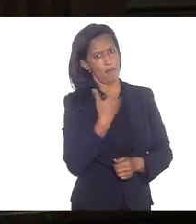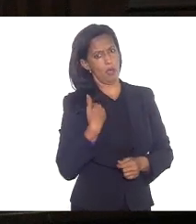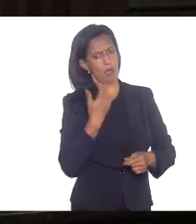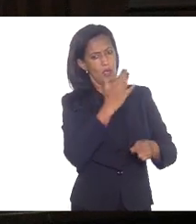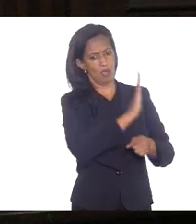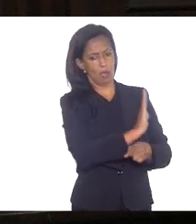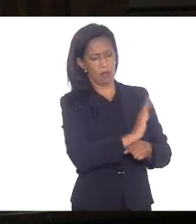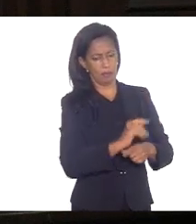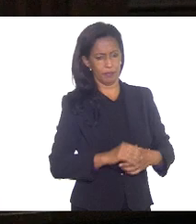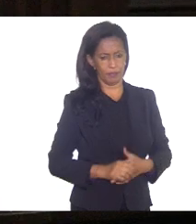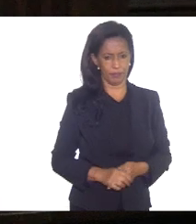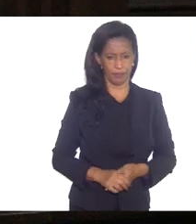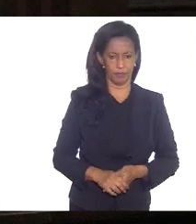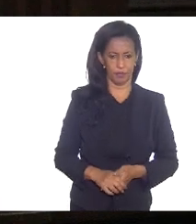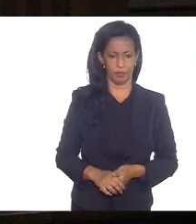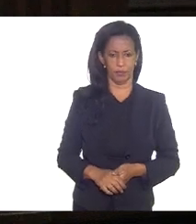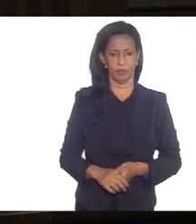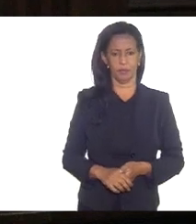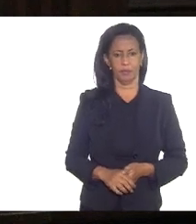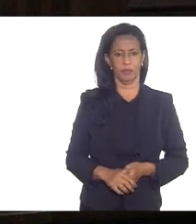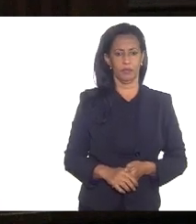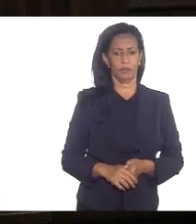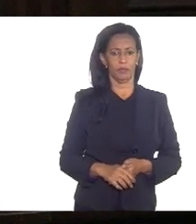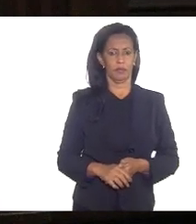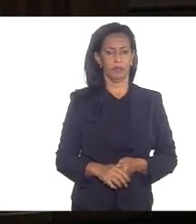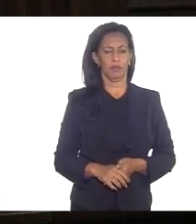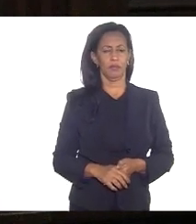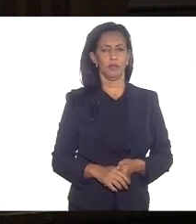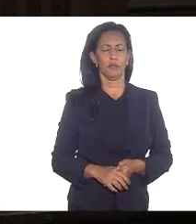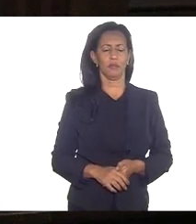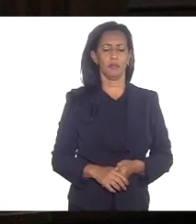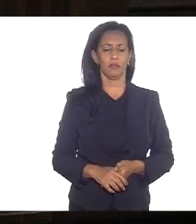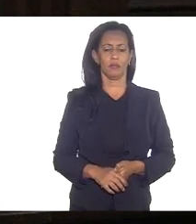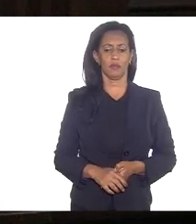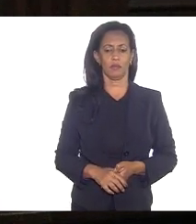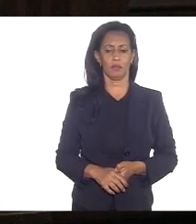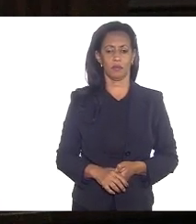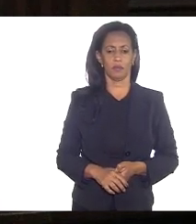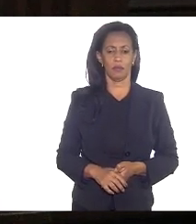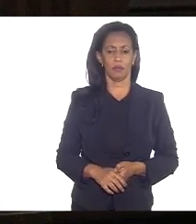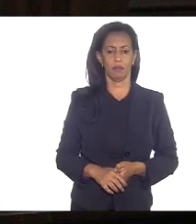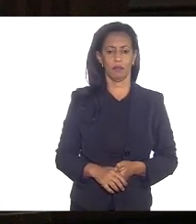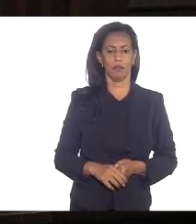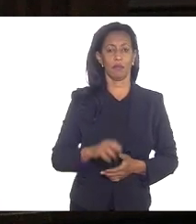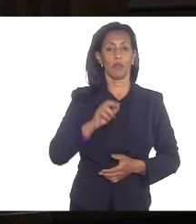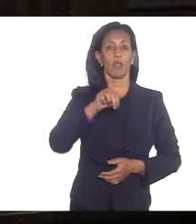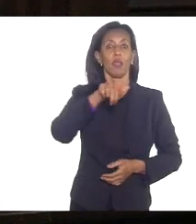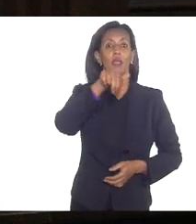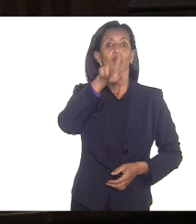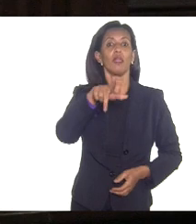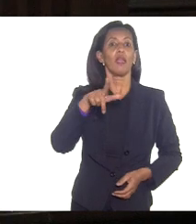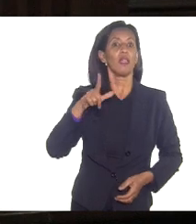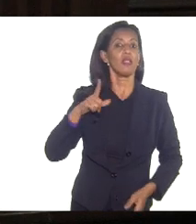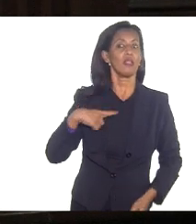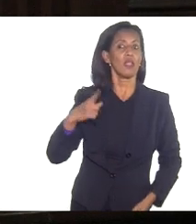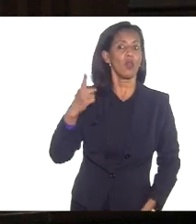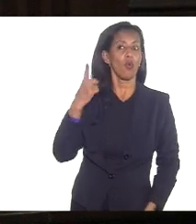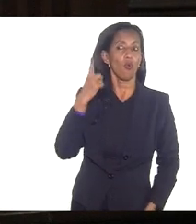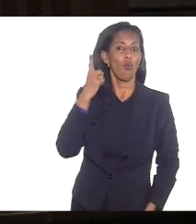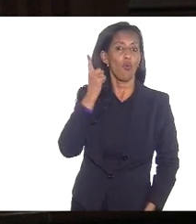Qui habet aures audiendi audiat. Quem tem ouvidos para